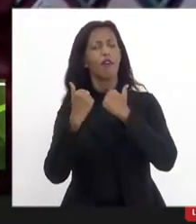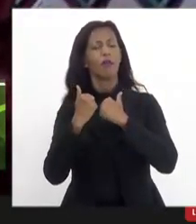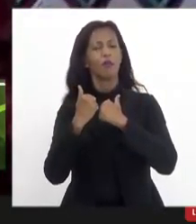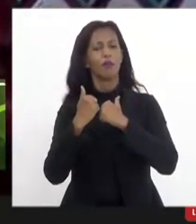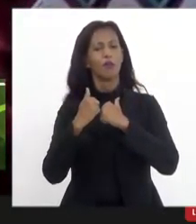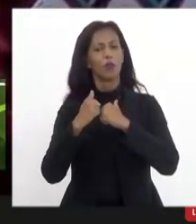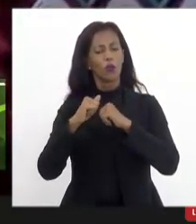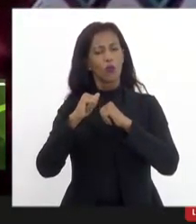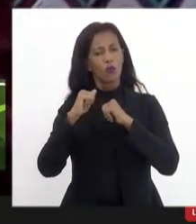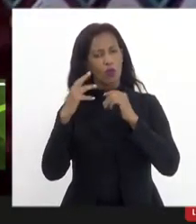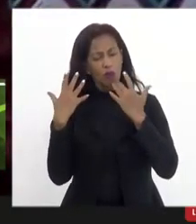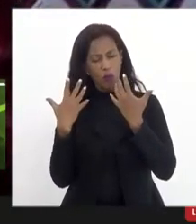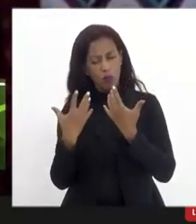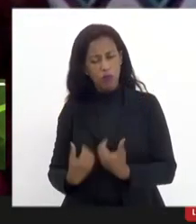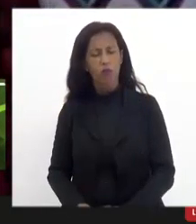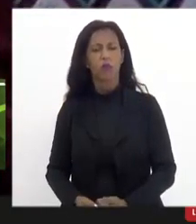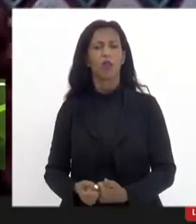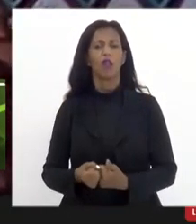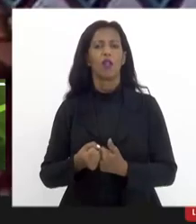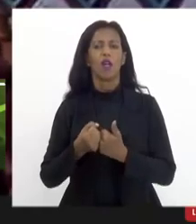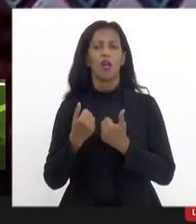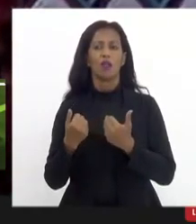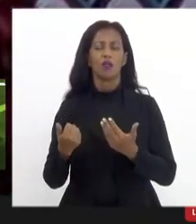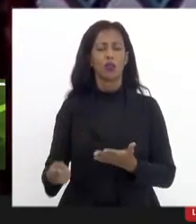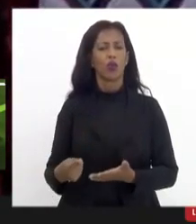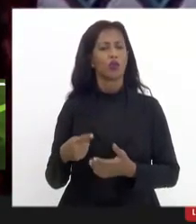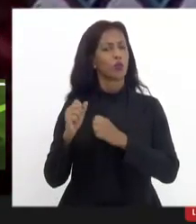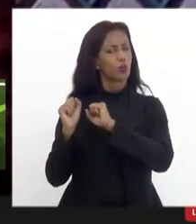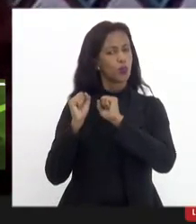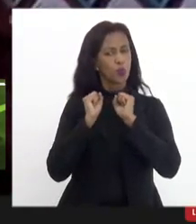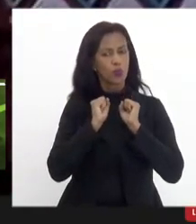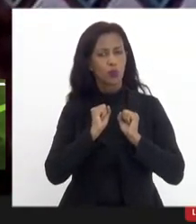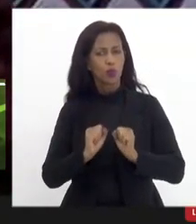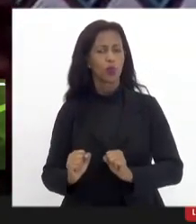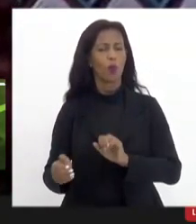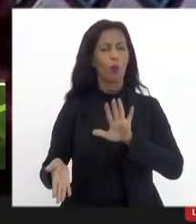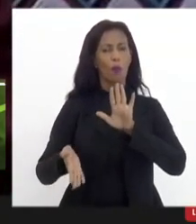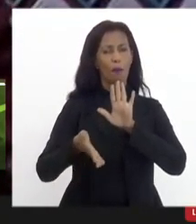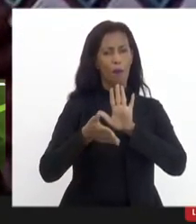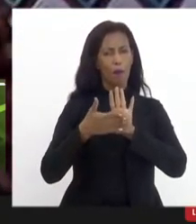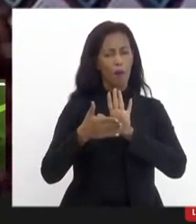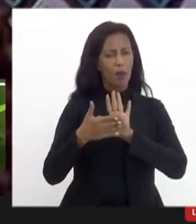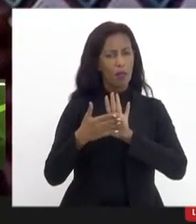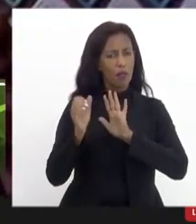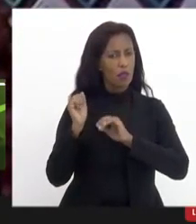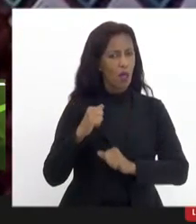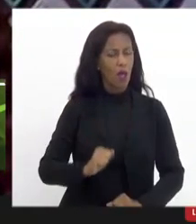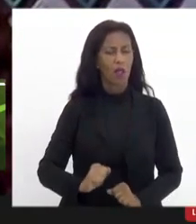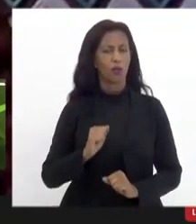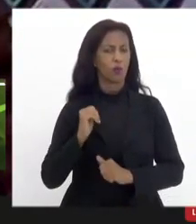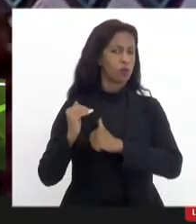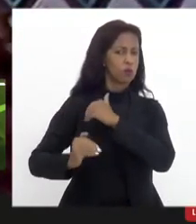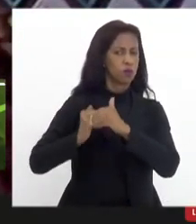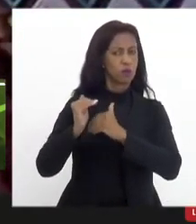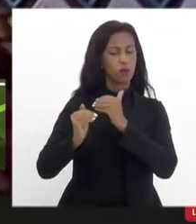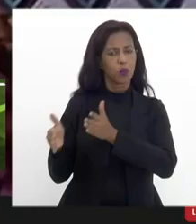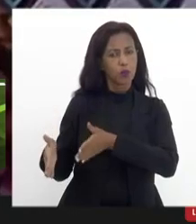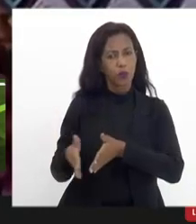vamos nos apropriar das nossas mandatas, dos nossos mandatos, para que a gente possa construir